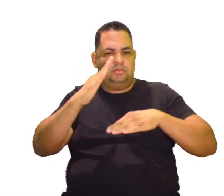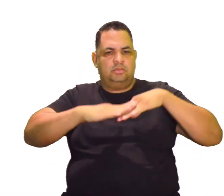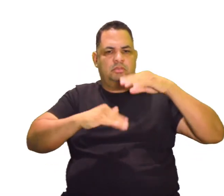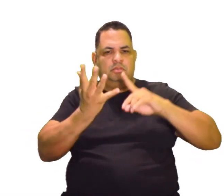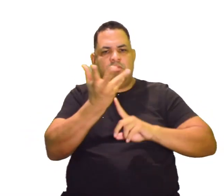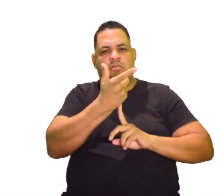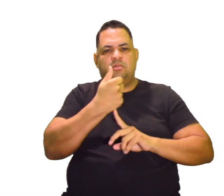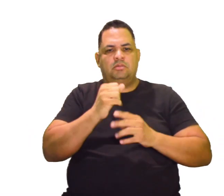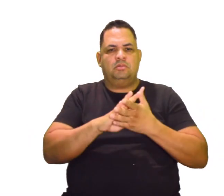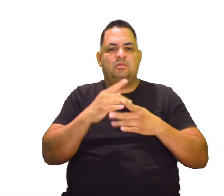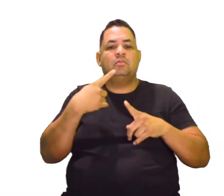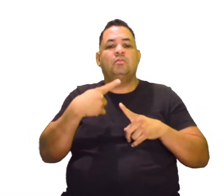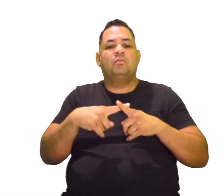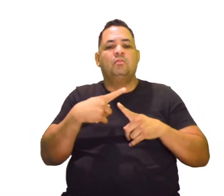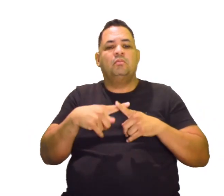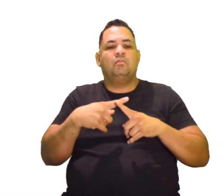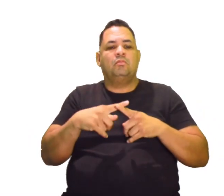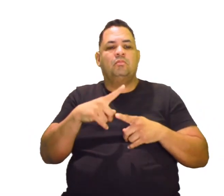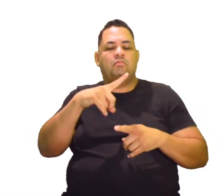porque eles